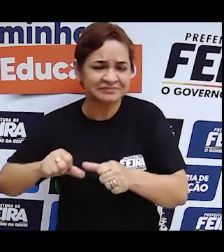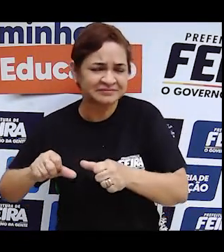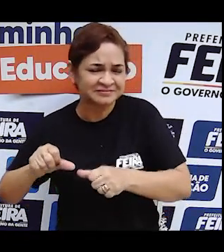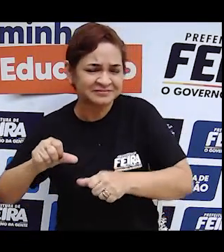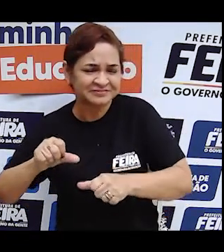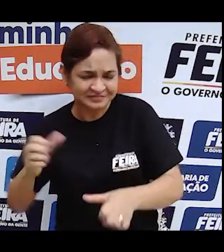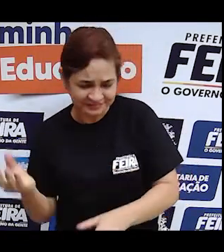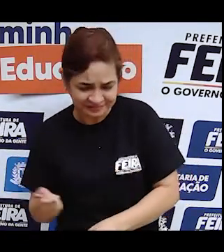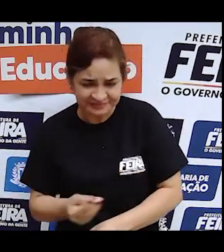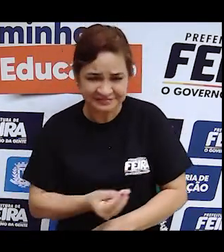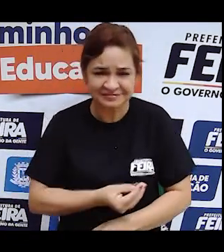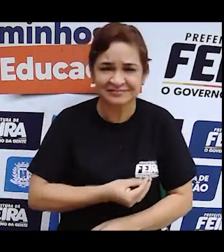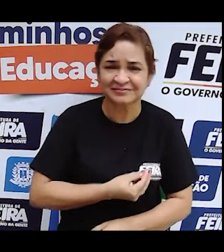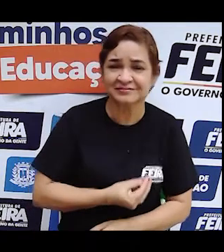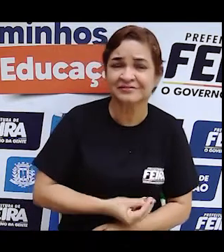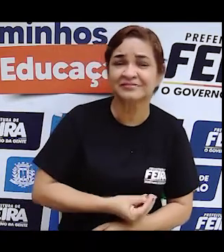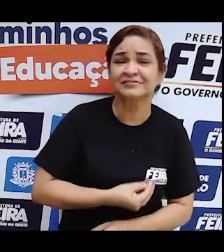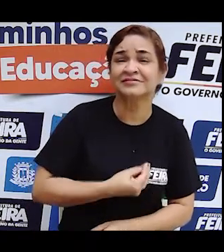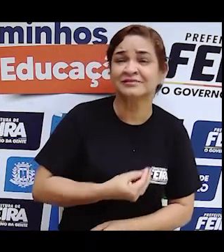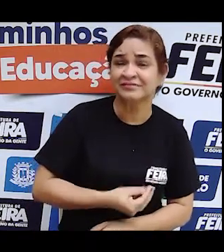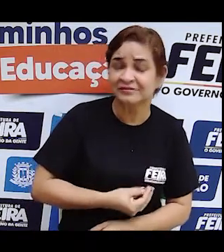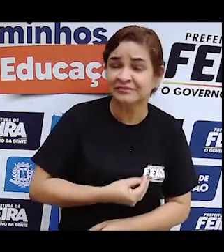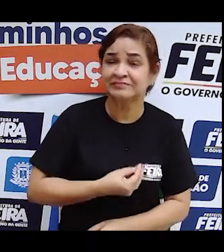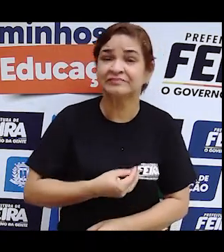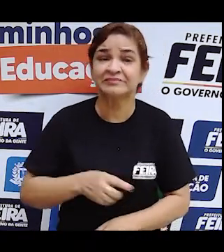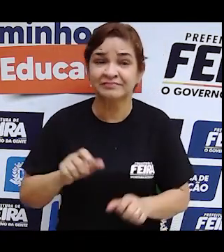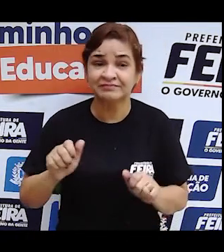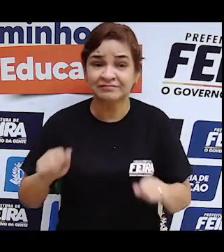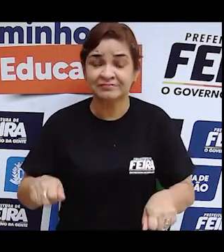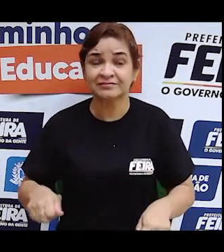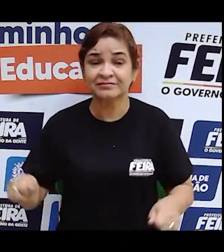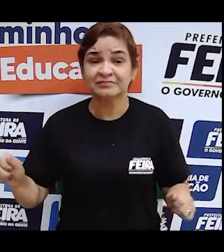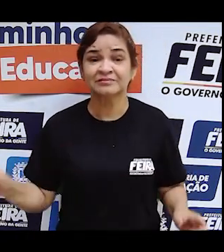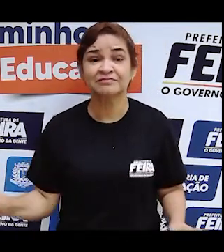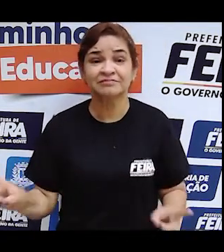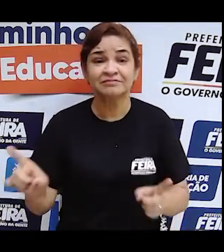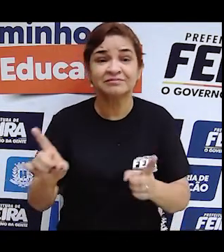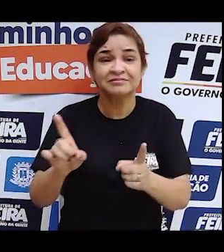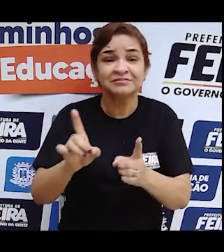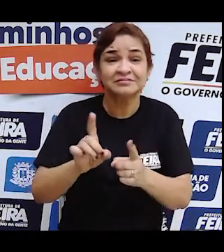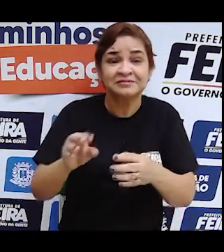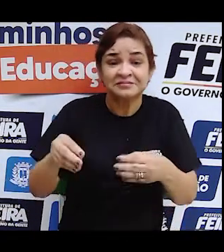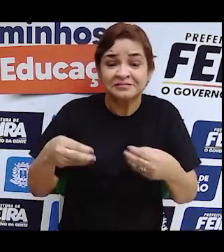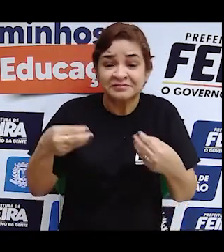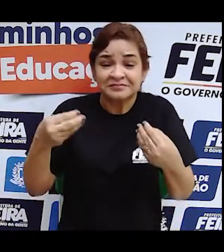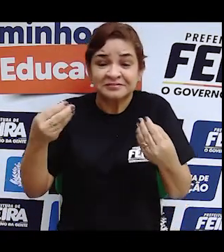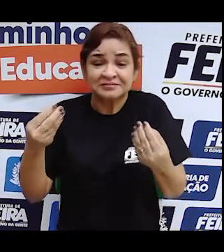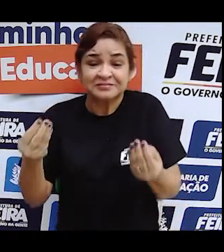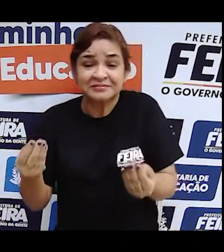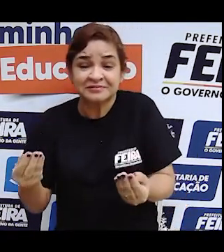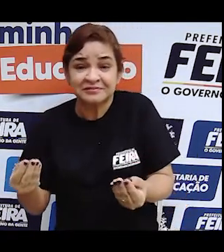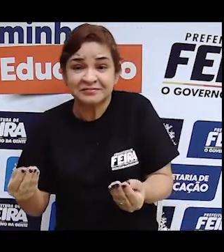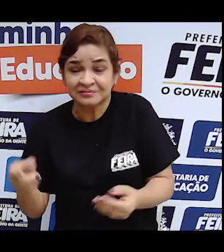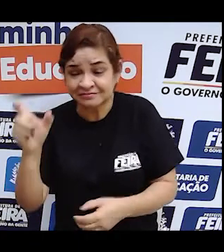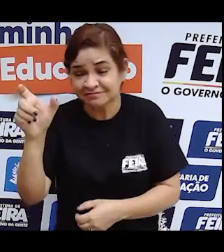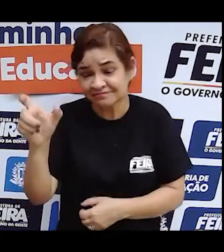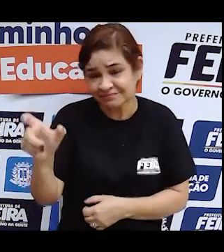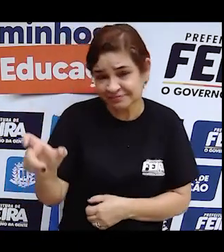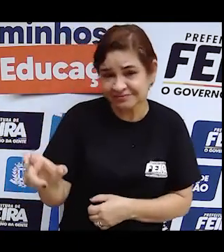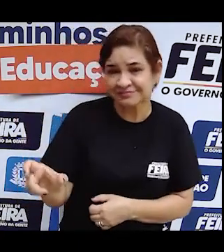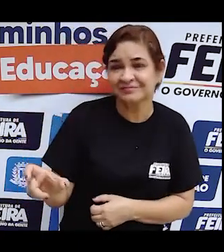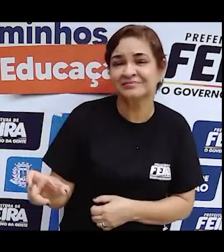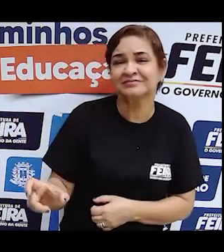de mar, você vai ter que encontrar aonde nasce a fonte do ser,